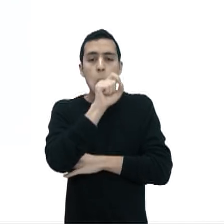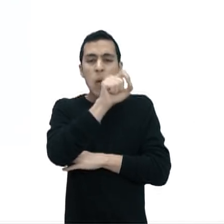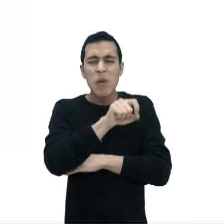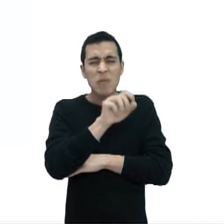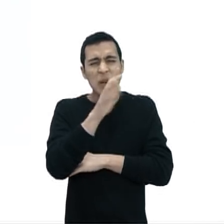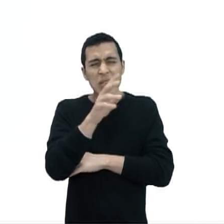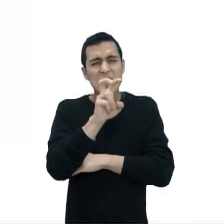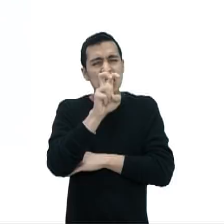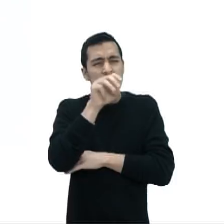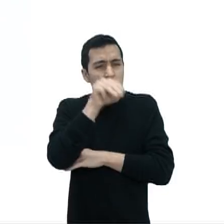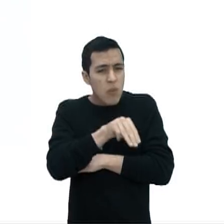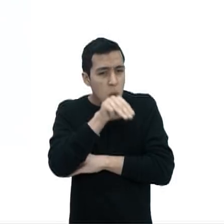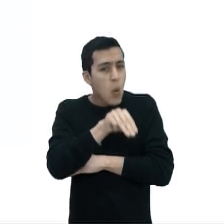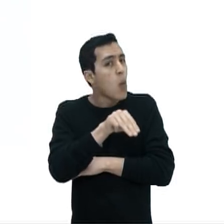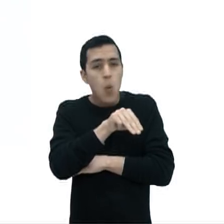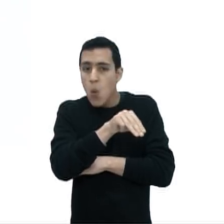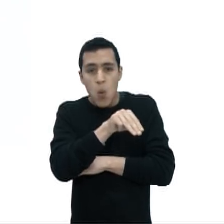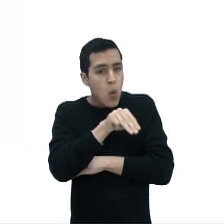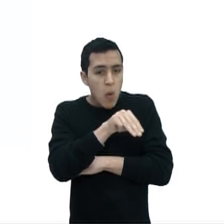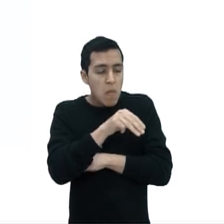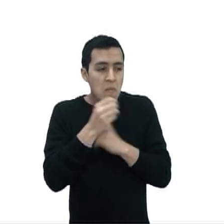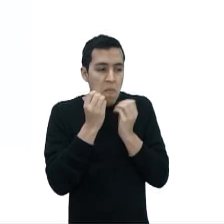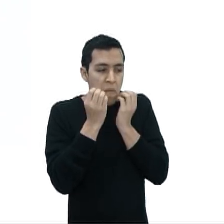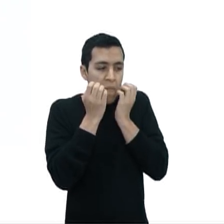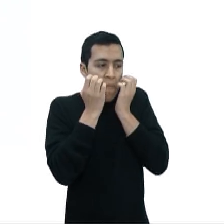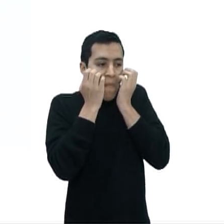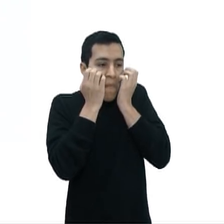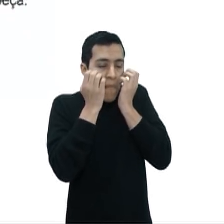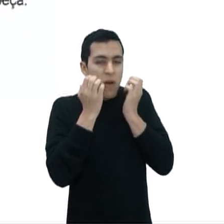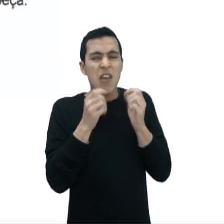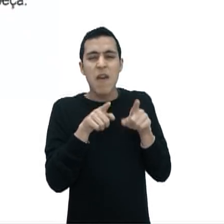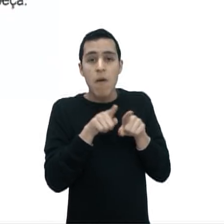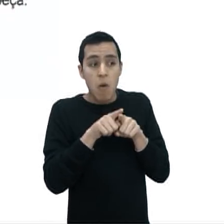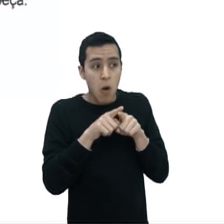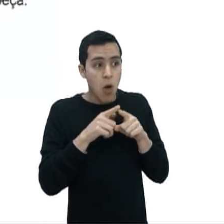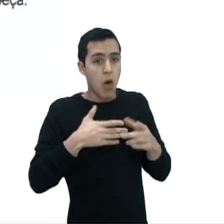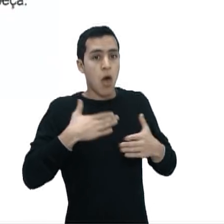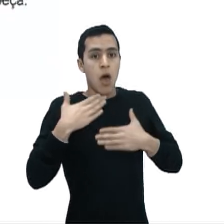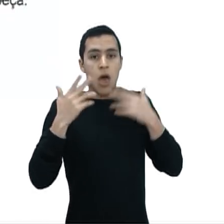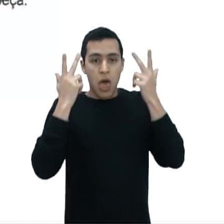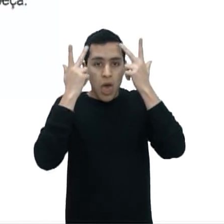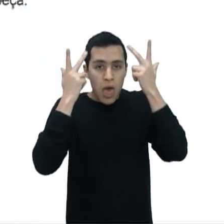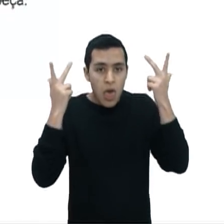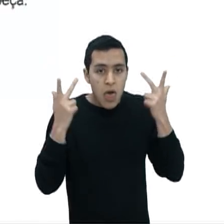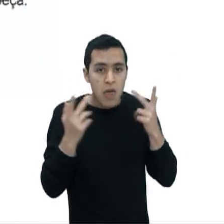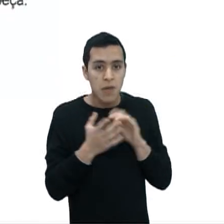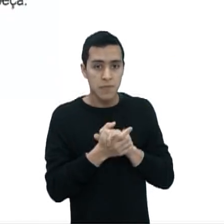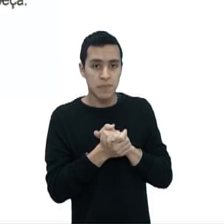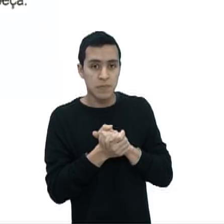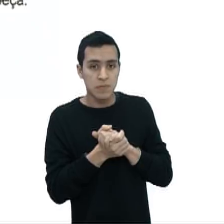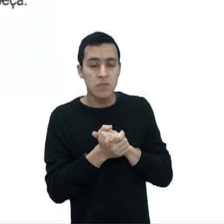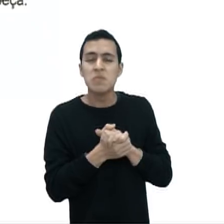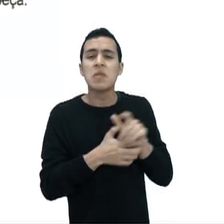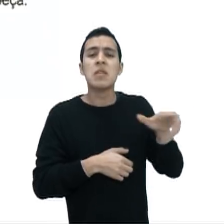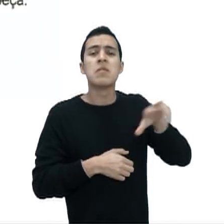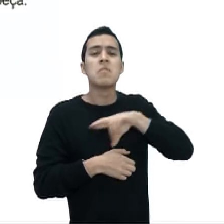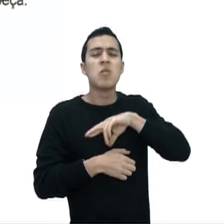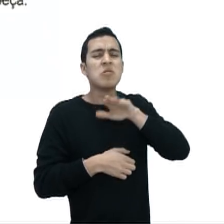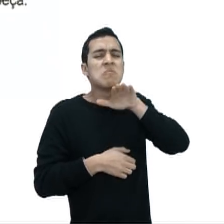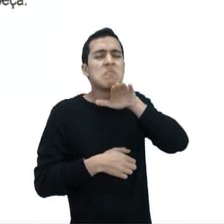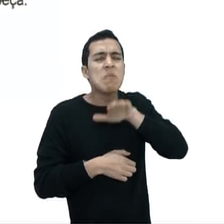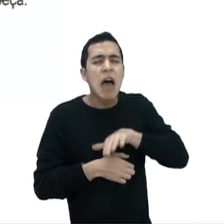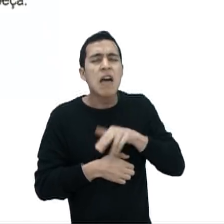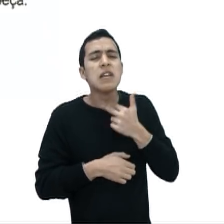cerca de 5 minutos cora e faz uma cara de espanto. Timóteo, diz baixinho, como se fosse